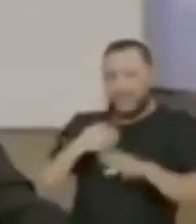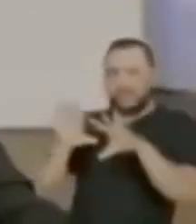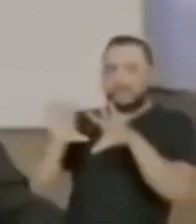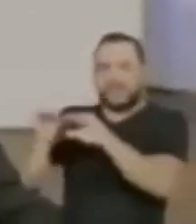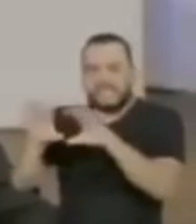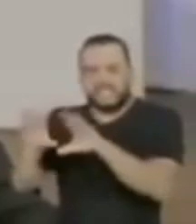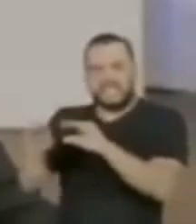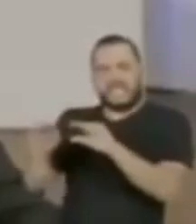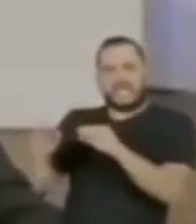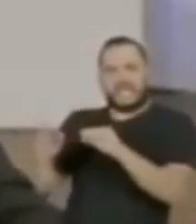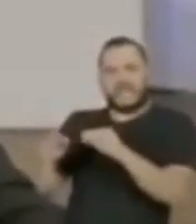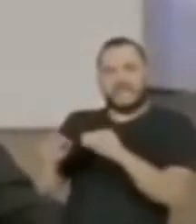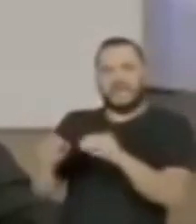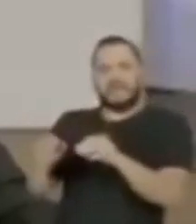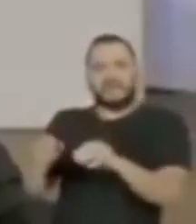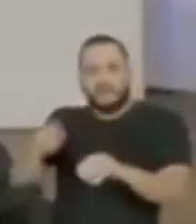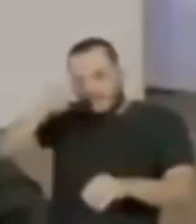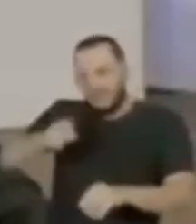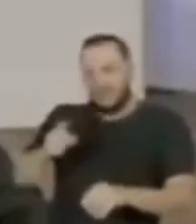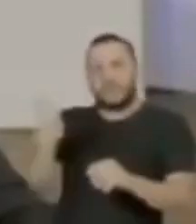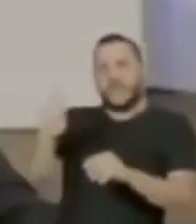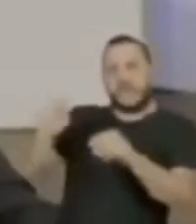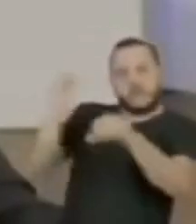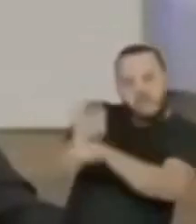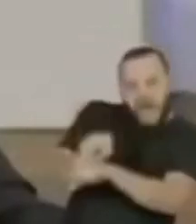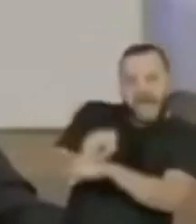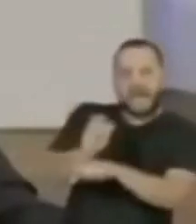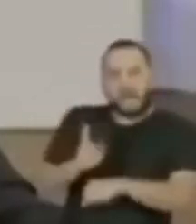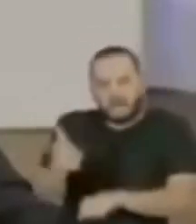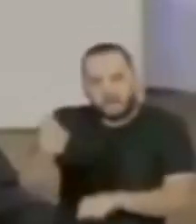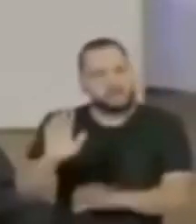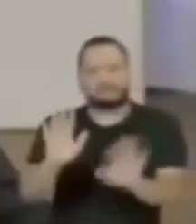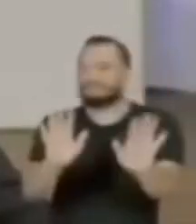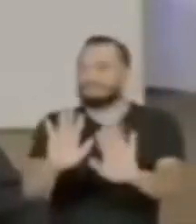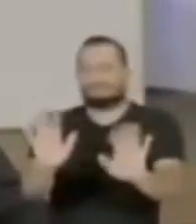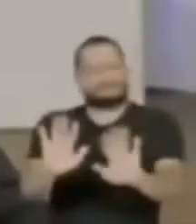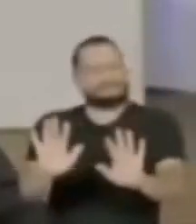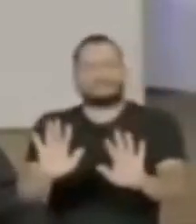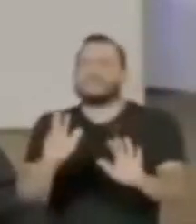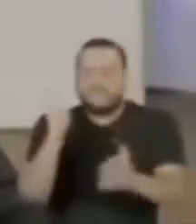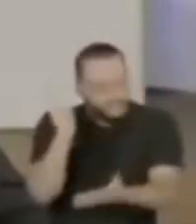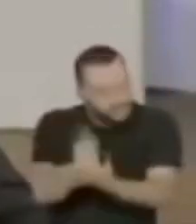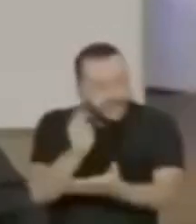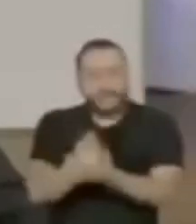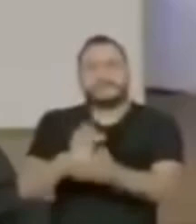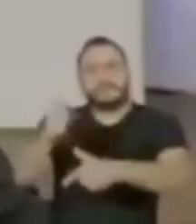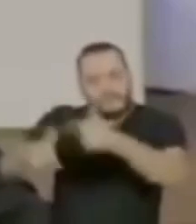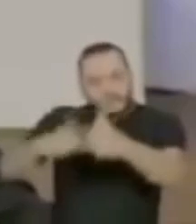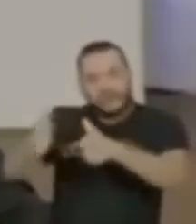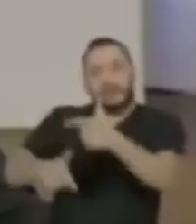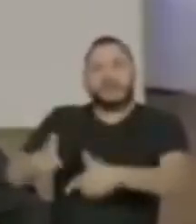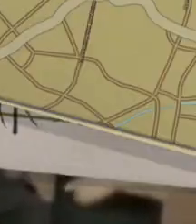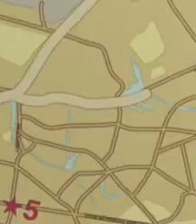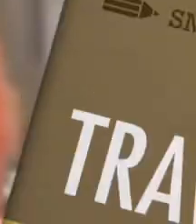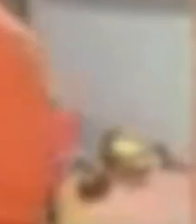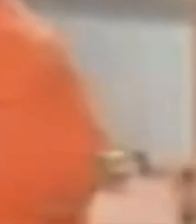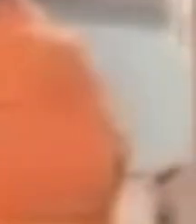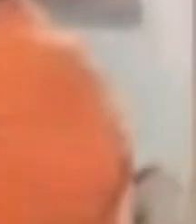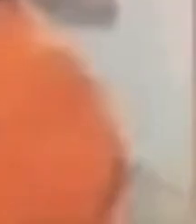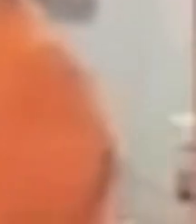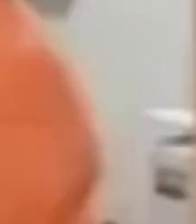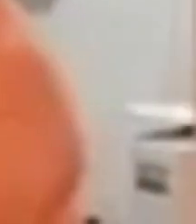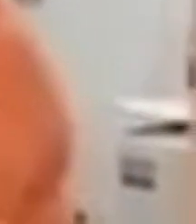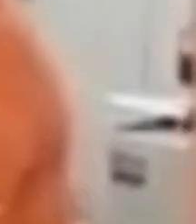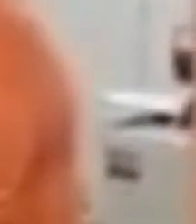qualquer afirmação, não faça isso, não faça aquilo. Sempre se trabalhou para que os fatos fossem da melhor maneira elucidados.